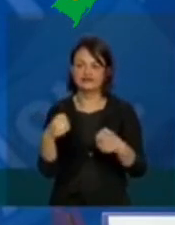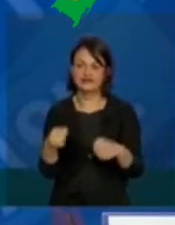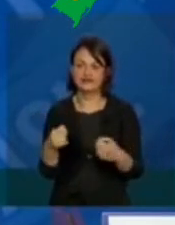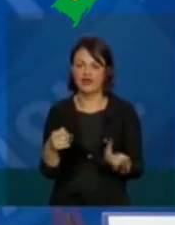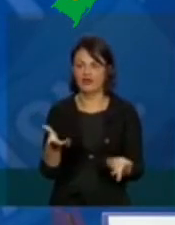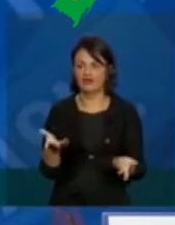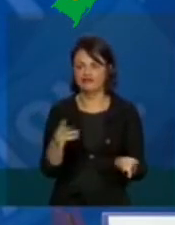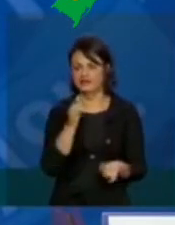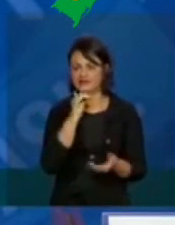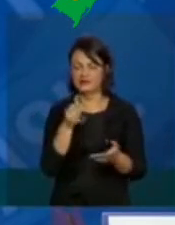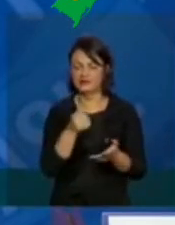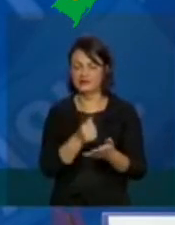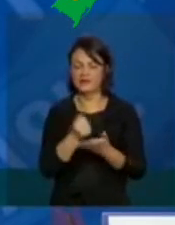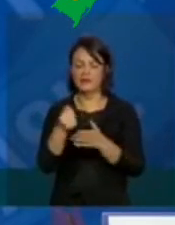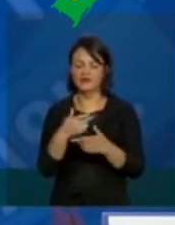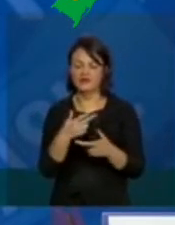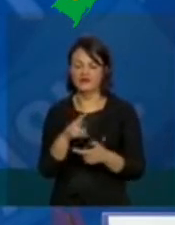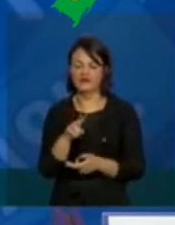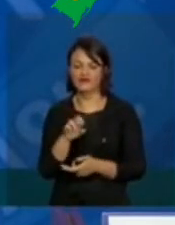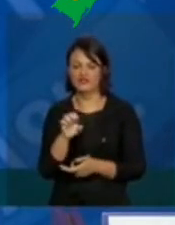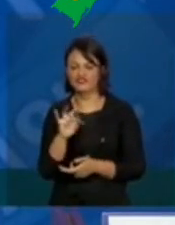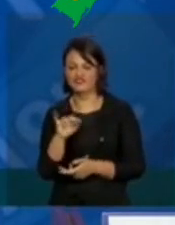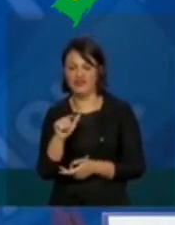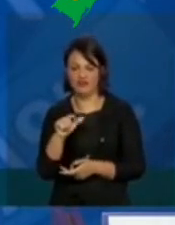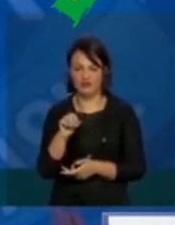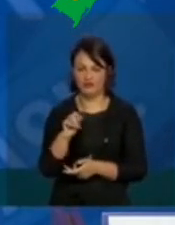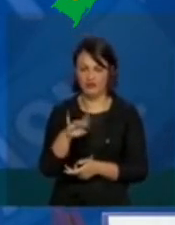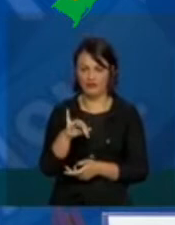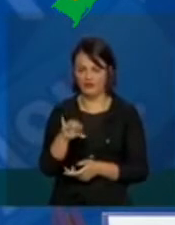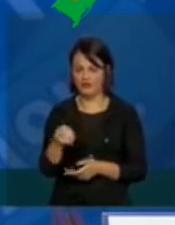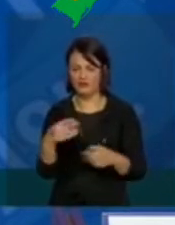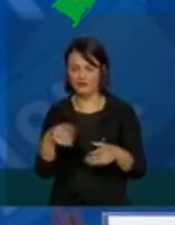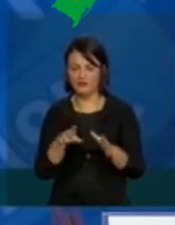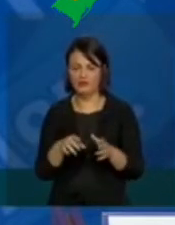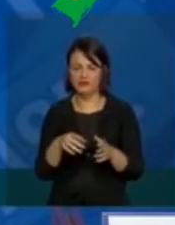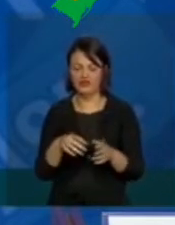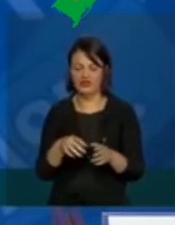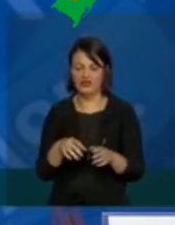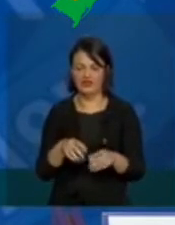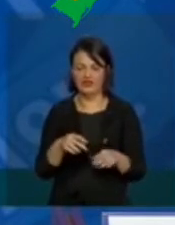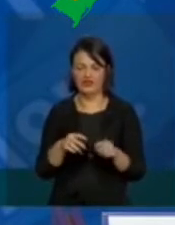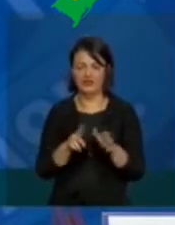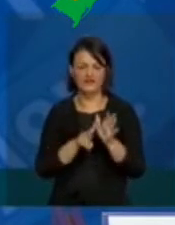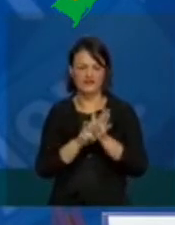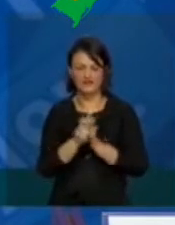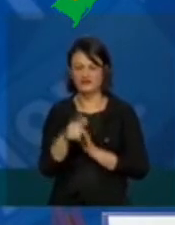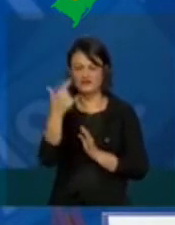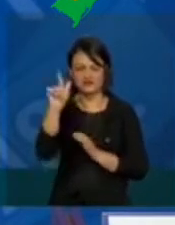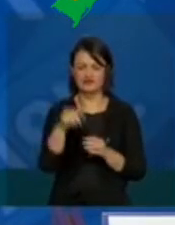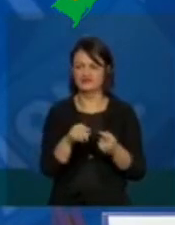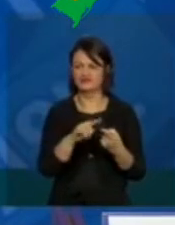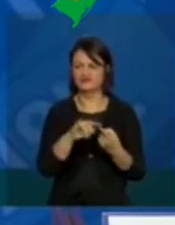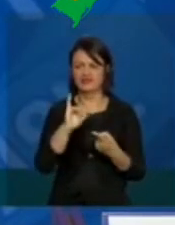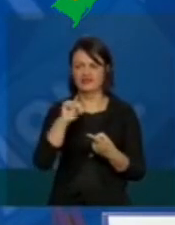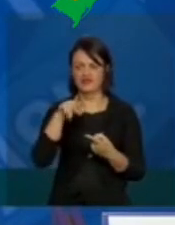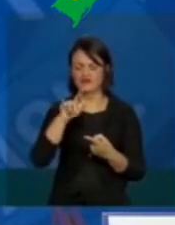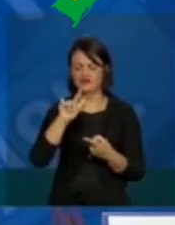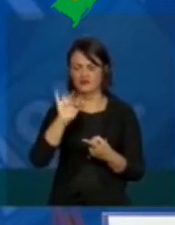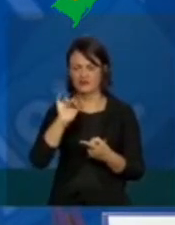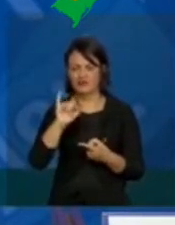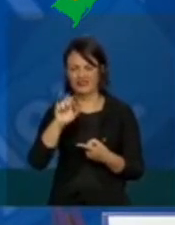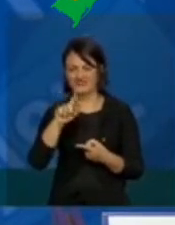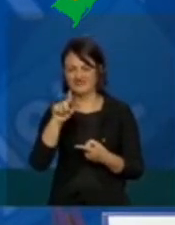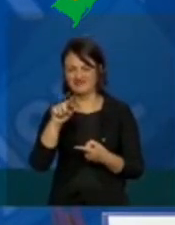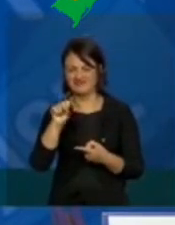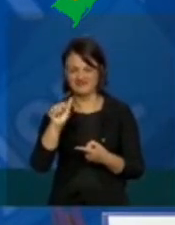de assistência ventilatória e que são infectados por outros vírus, como influenza e vários